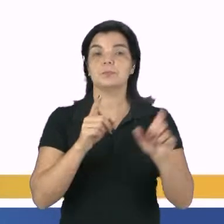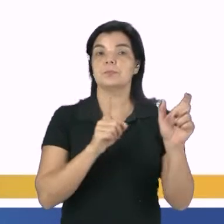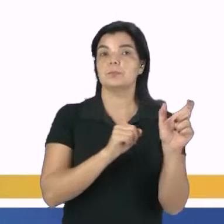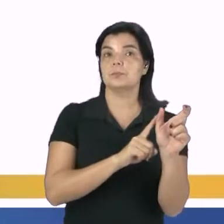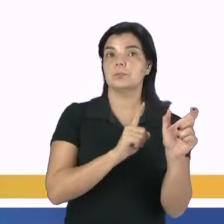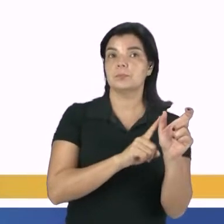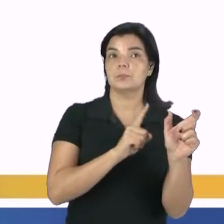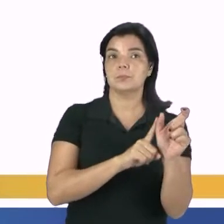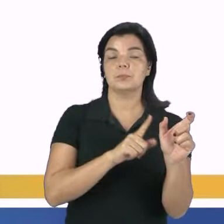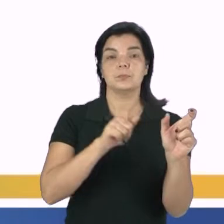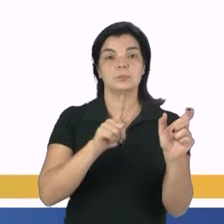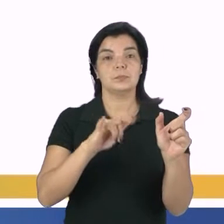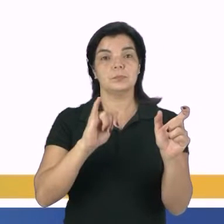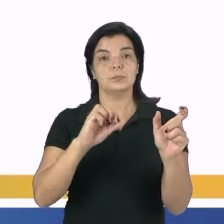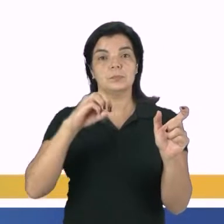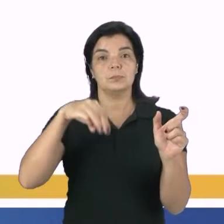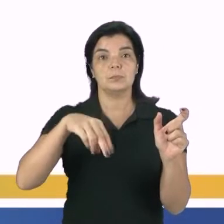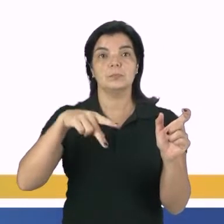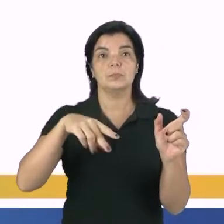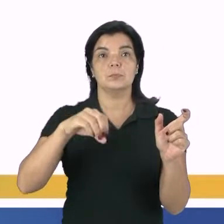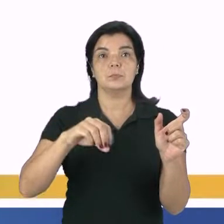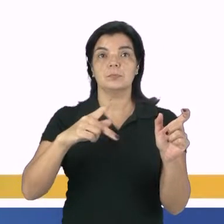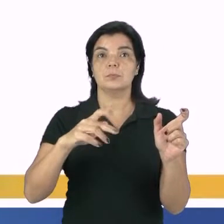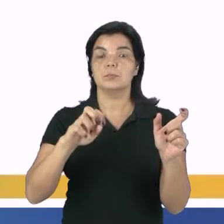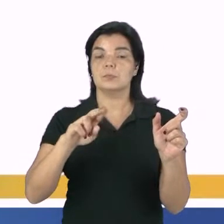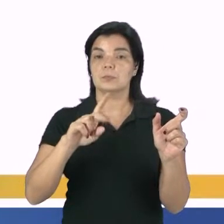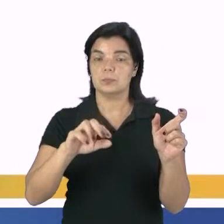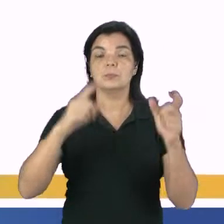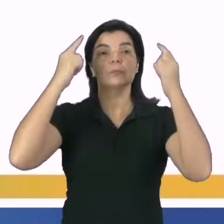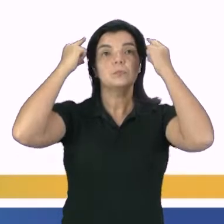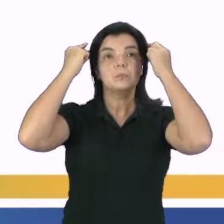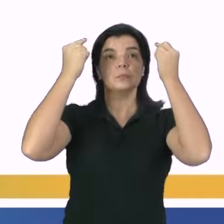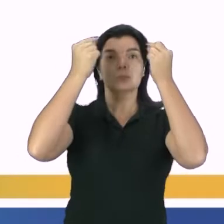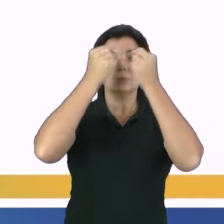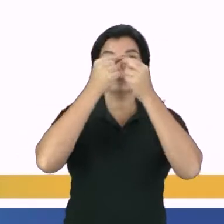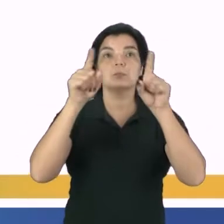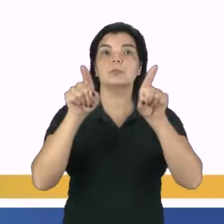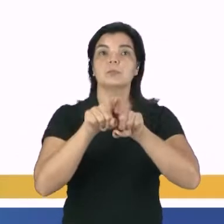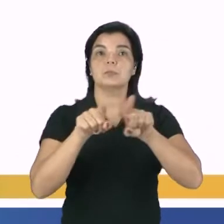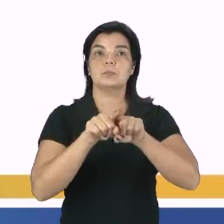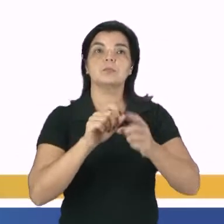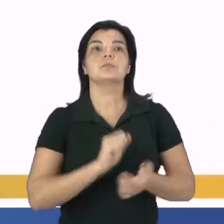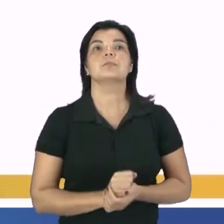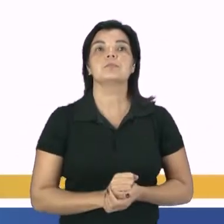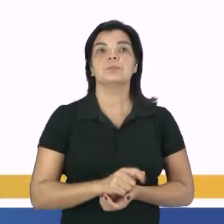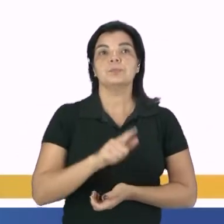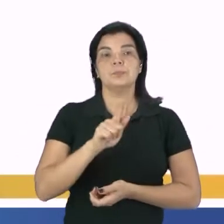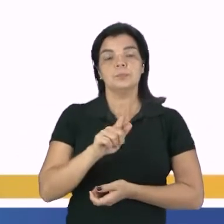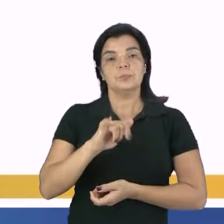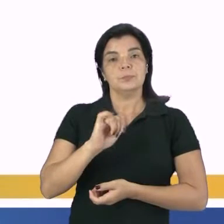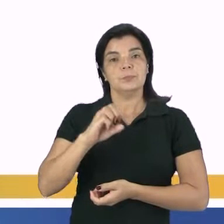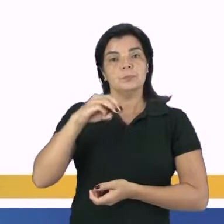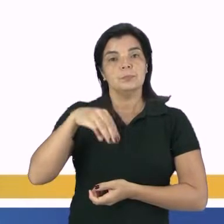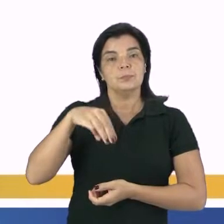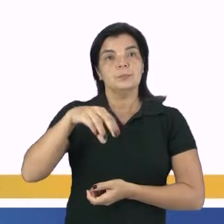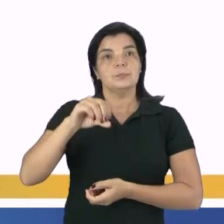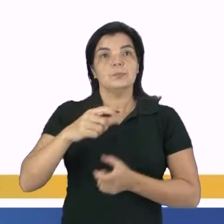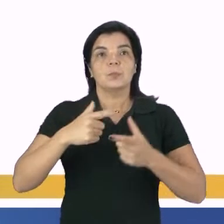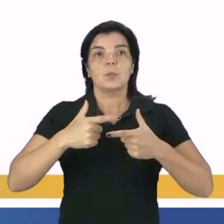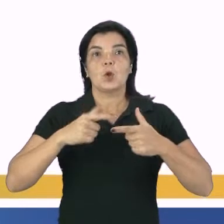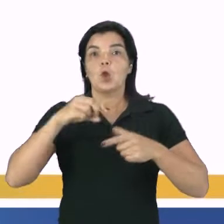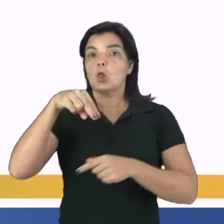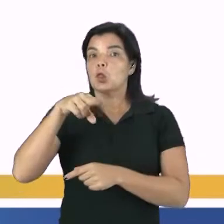ver que gimnospermas vem do grego. E, vindo do grego, esse gimnos significa nu e esperma